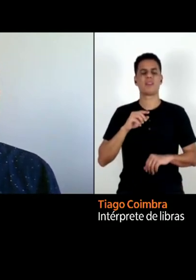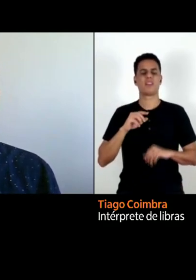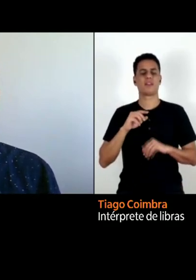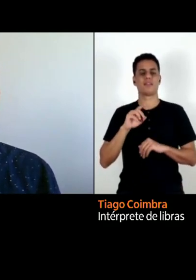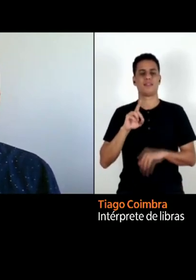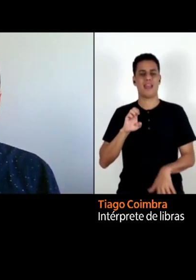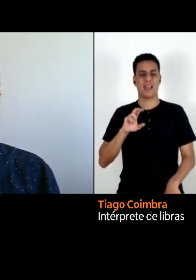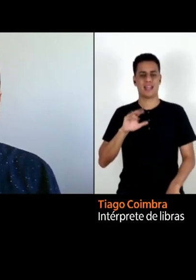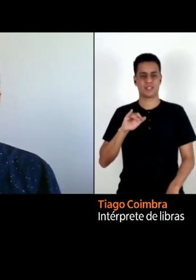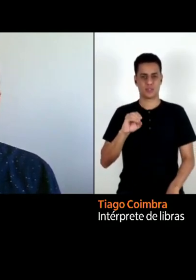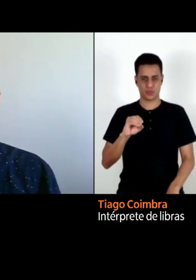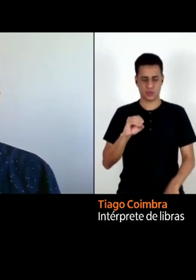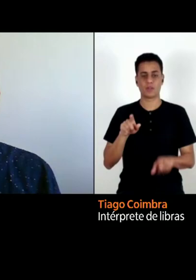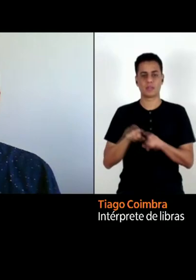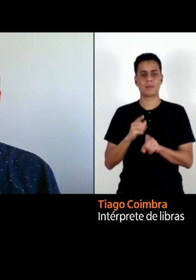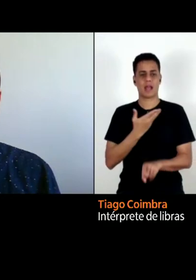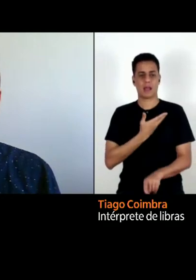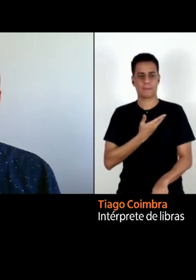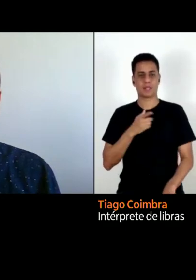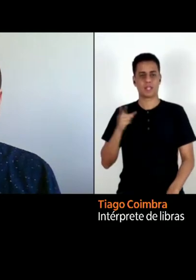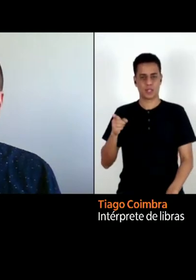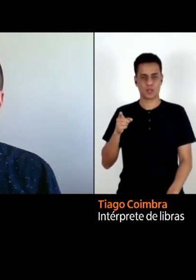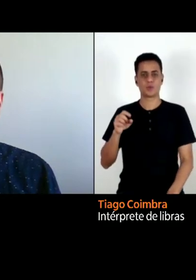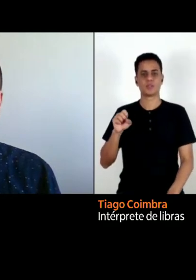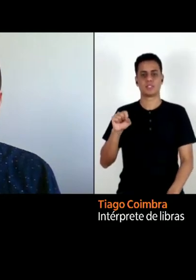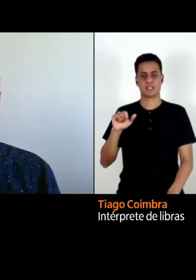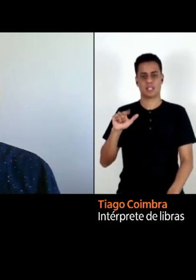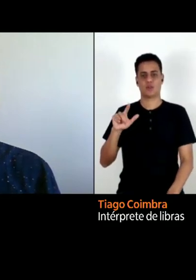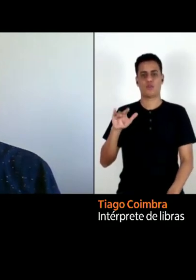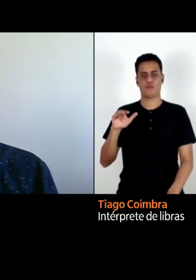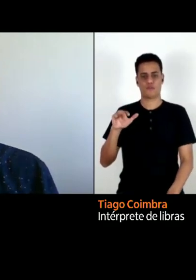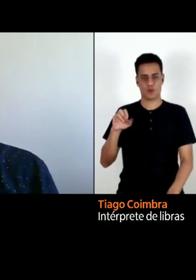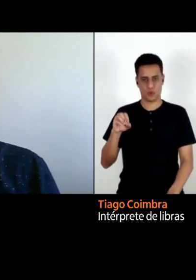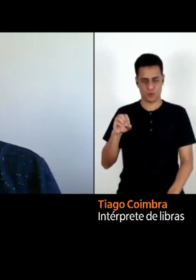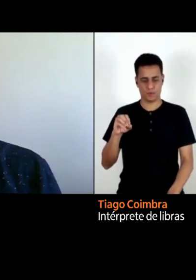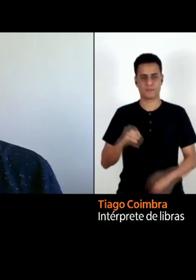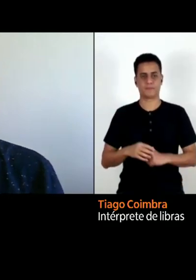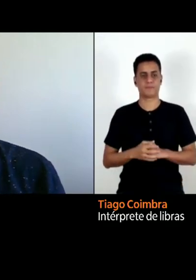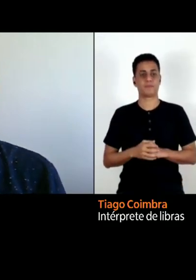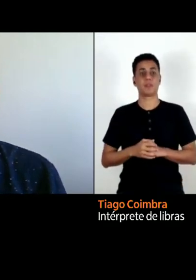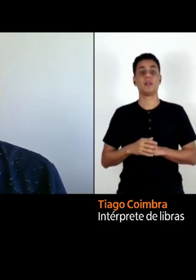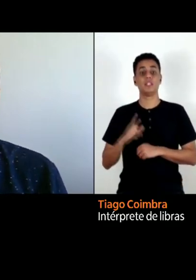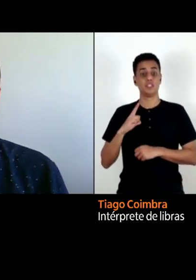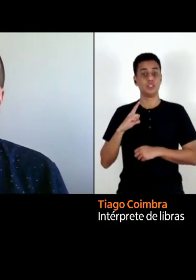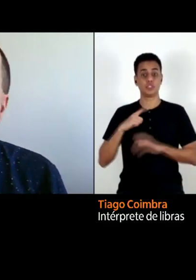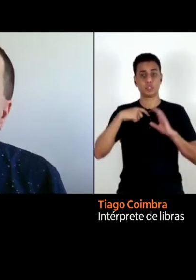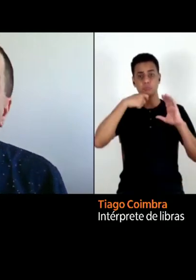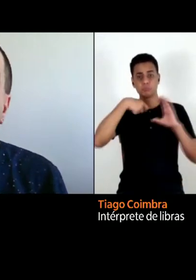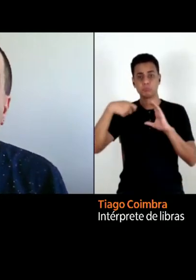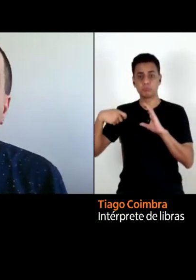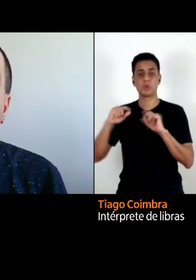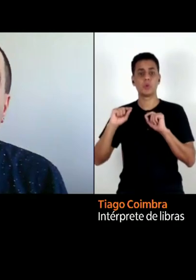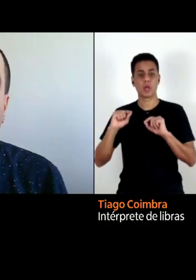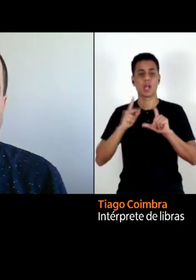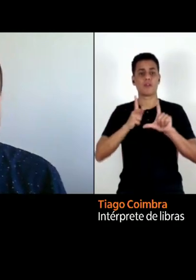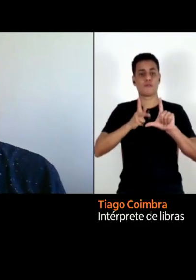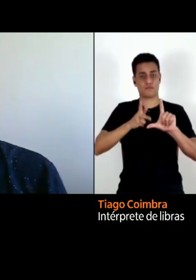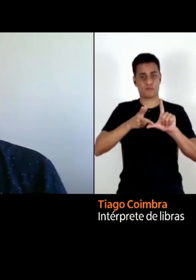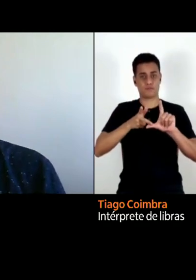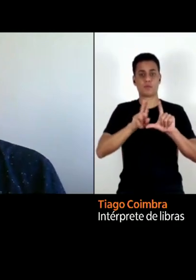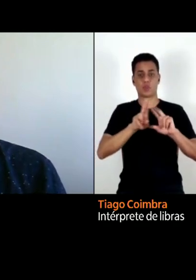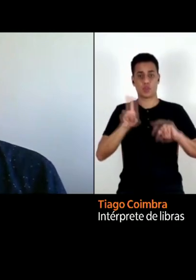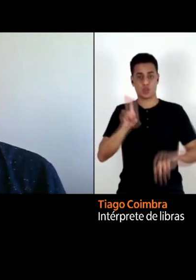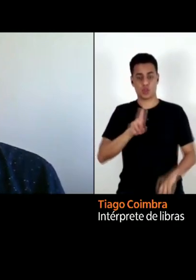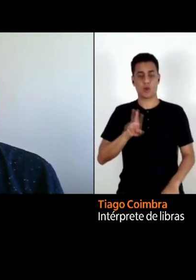Entre os projetos rodados estavam o ambicioso documentário chamado Ruínas para o